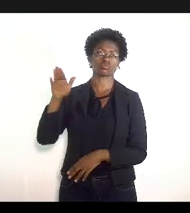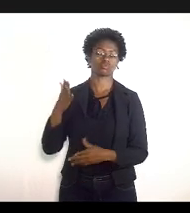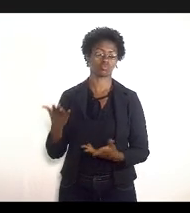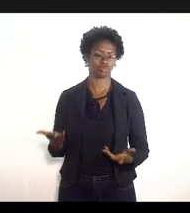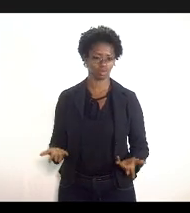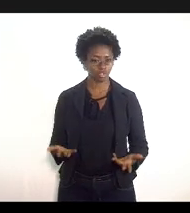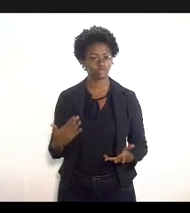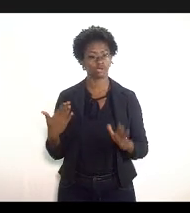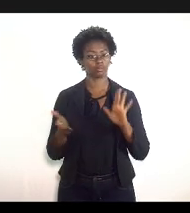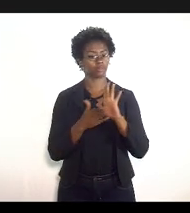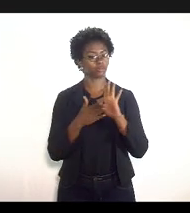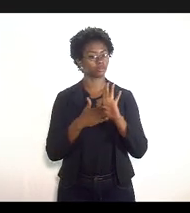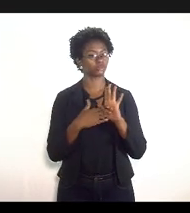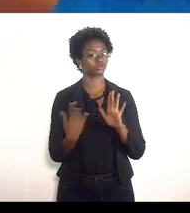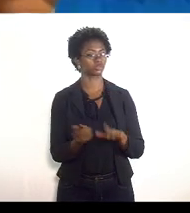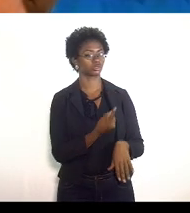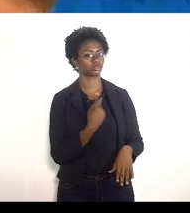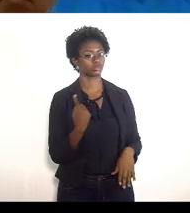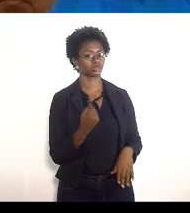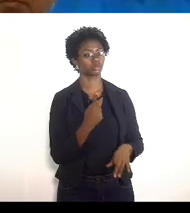nossa proposta